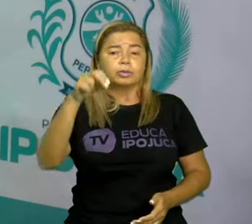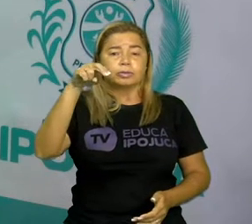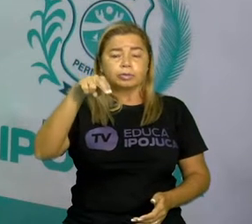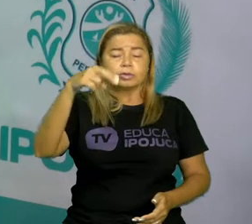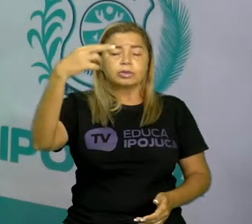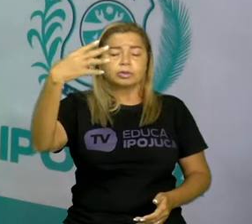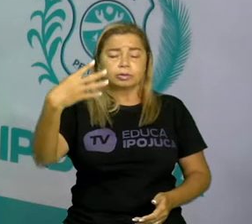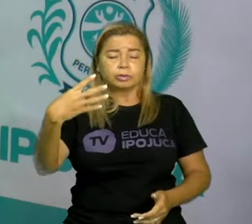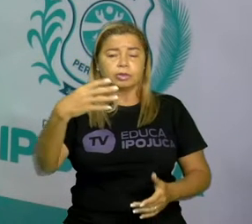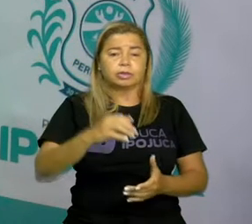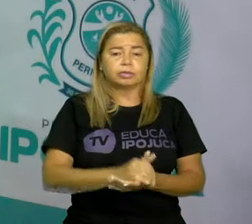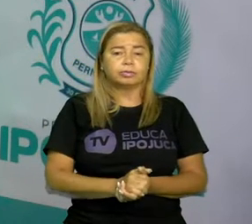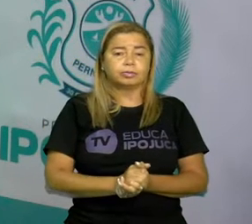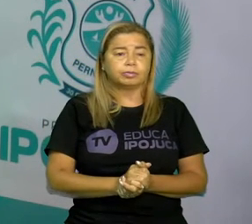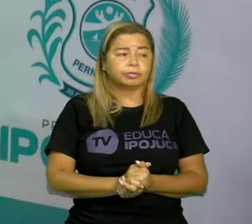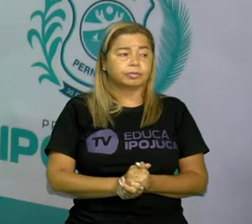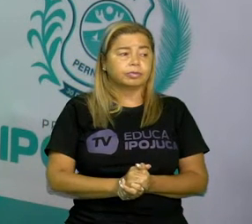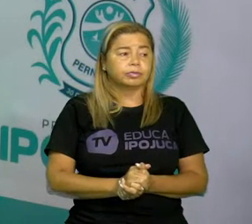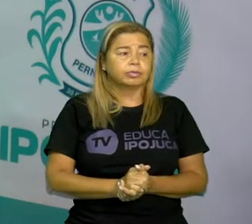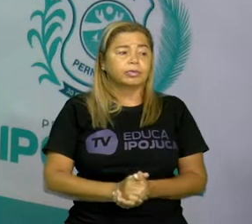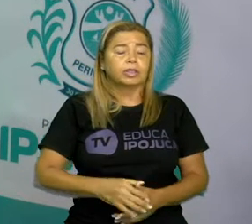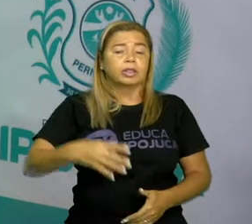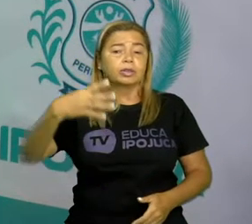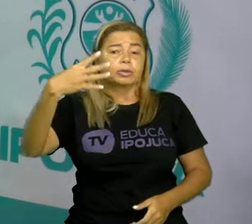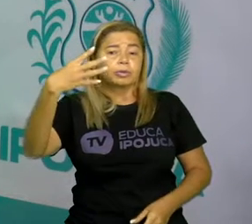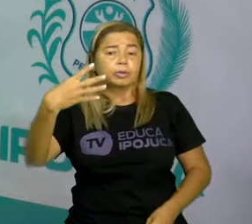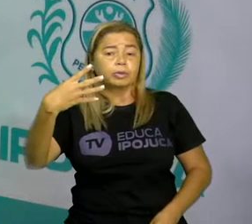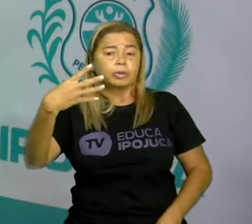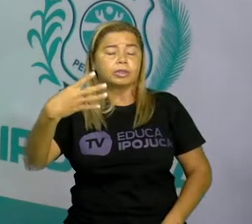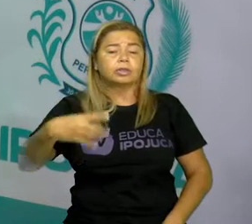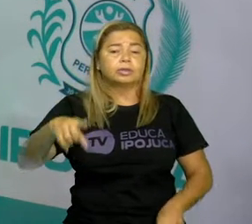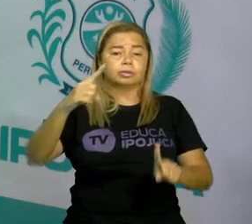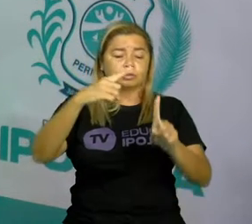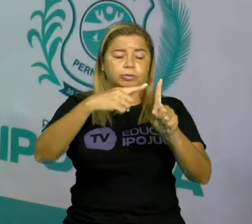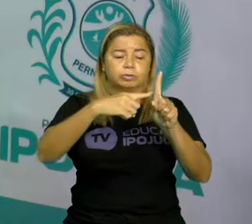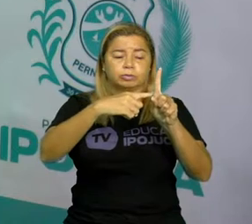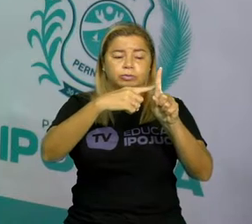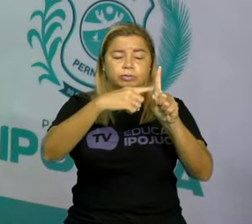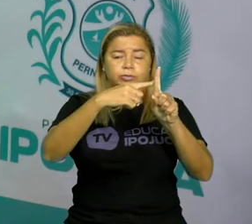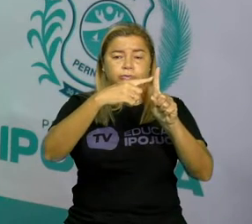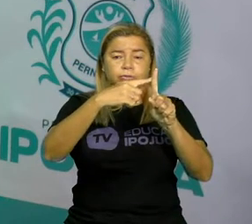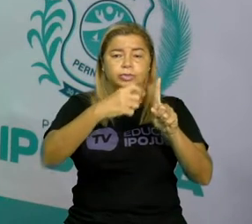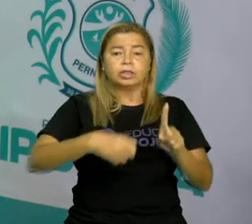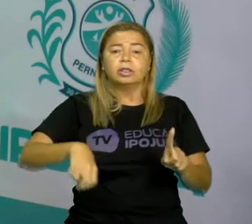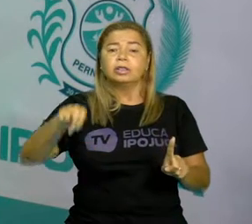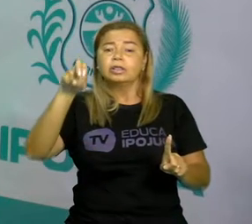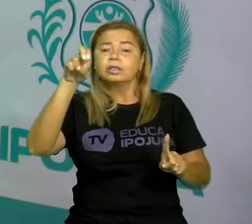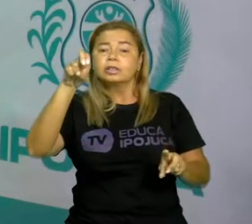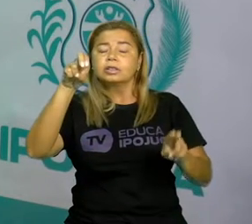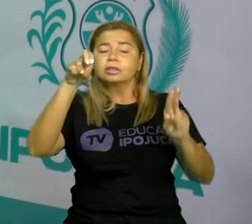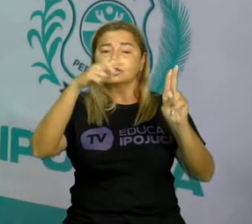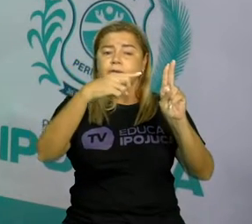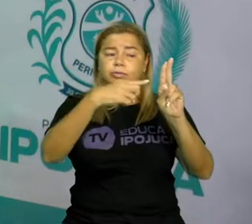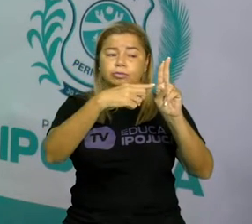Eu tenho 4 unidades, ó, 5